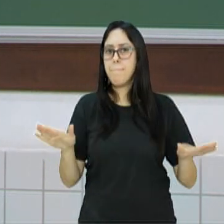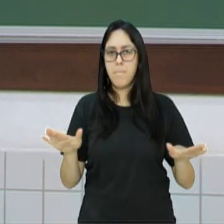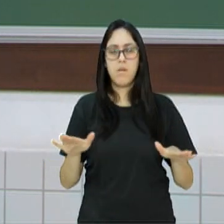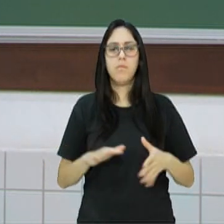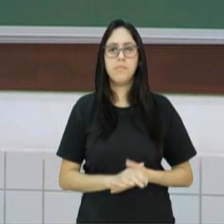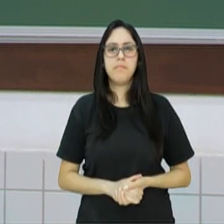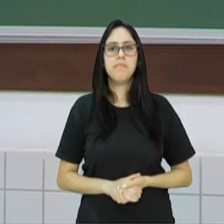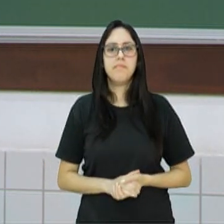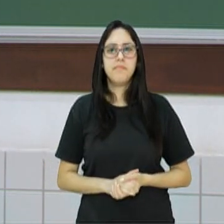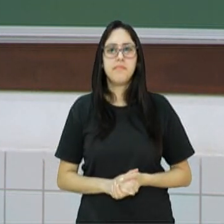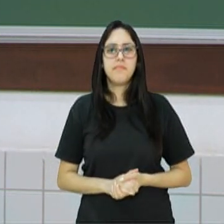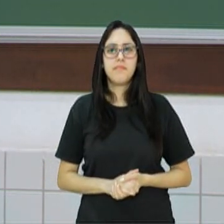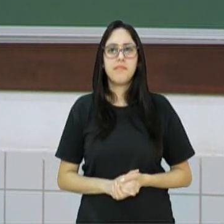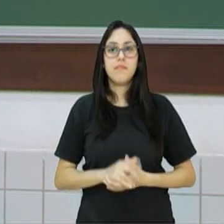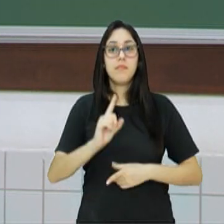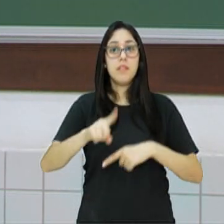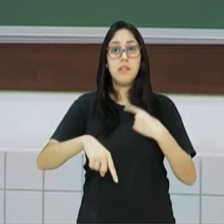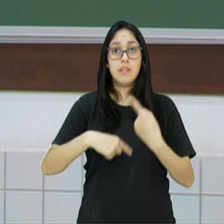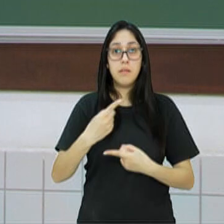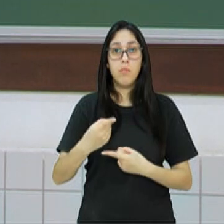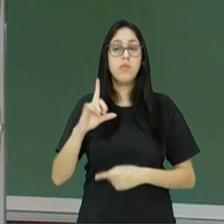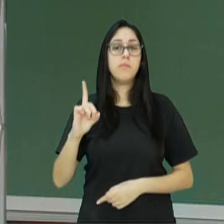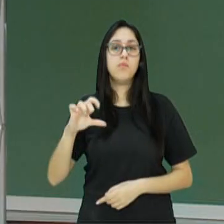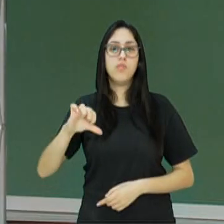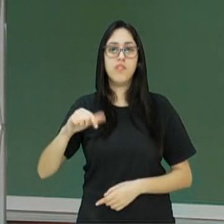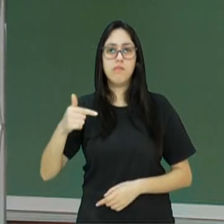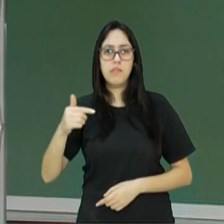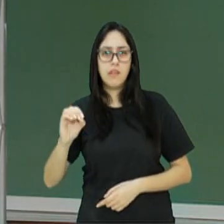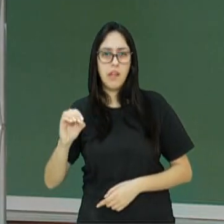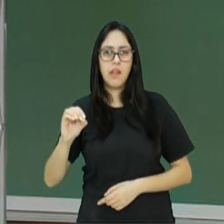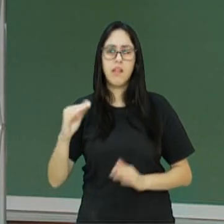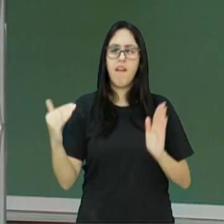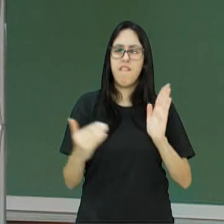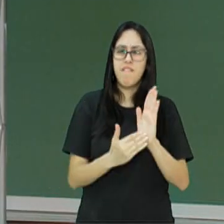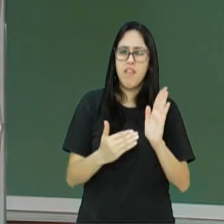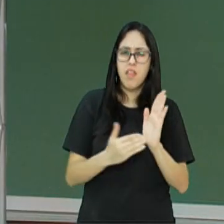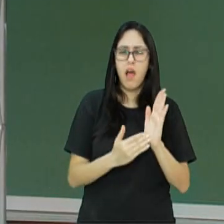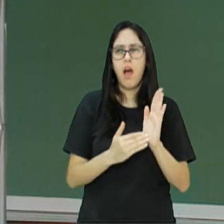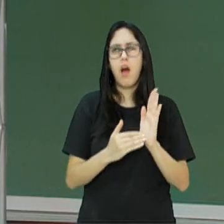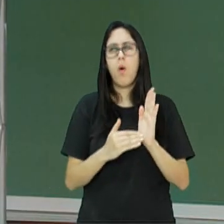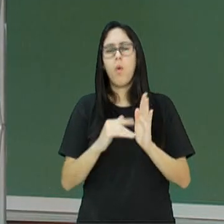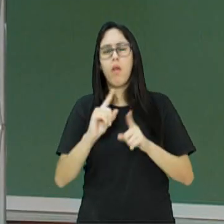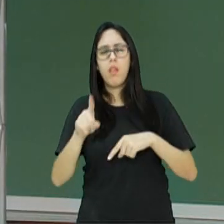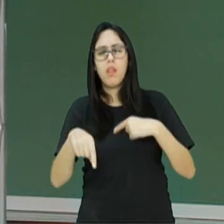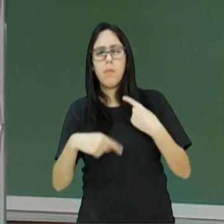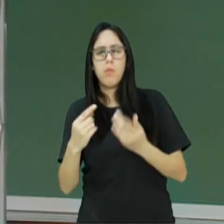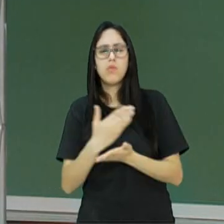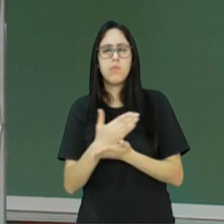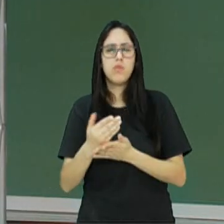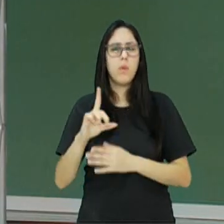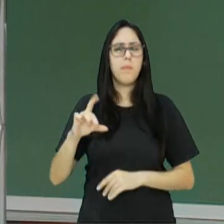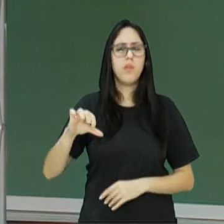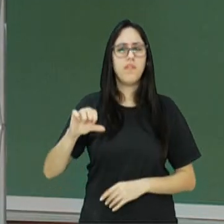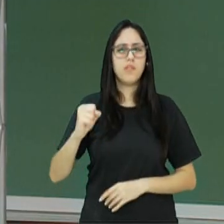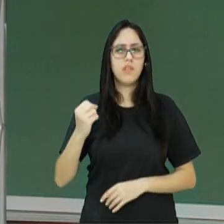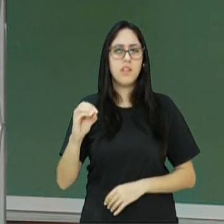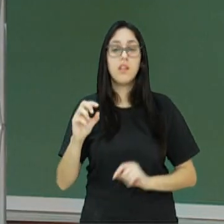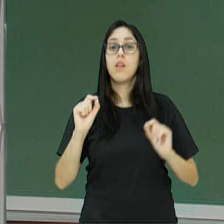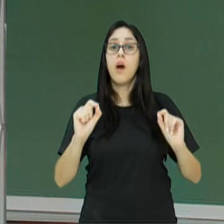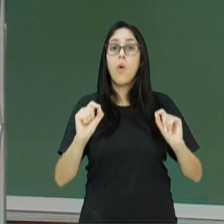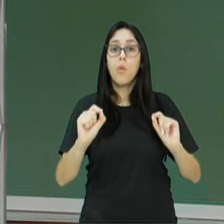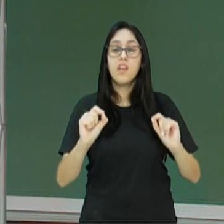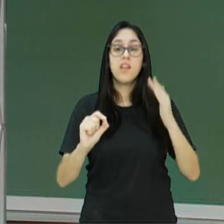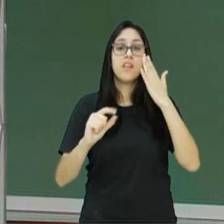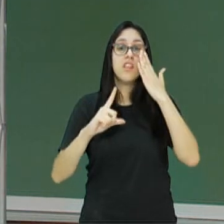União Soviética. Na década de 70, final da década de 70, início da década de 80, nós vamos ter a ascensão de